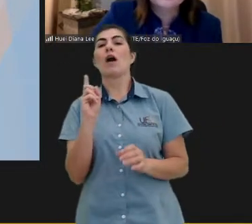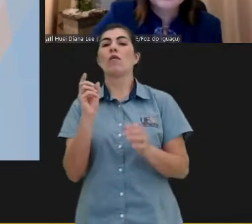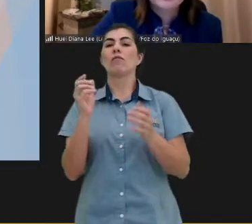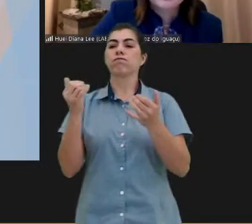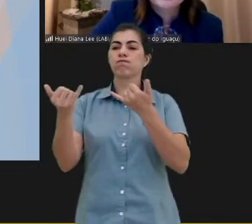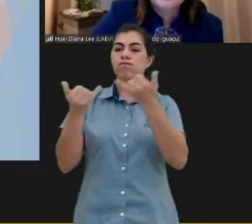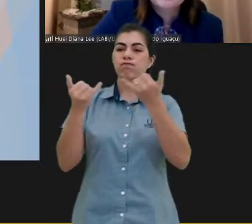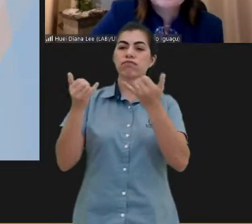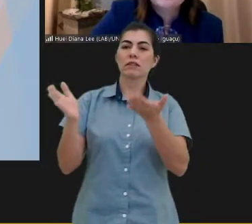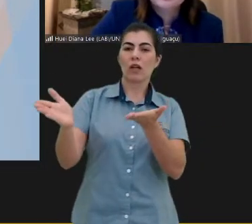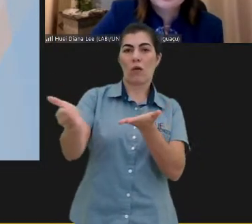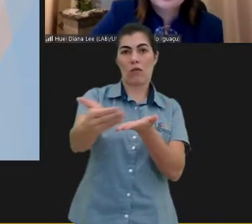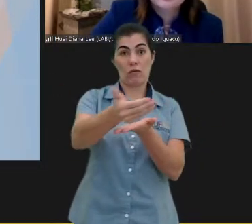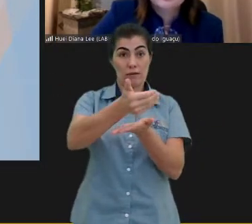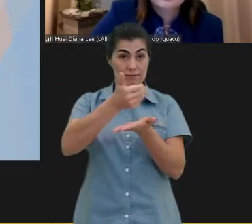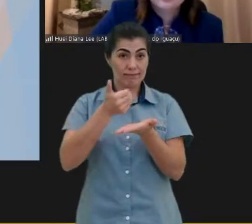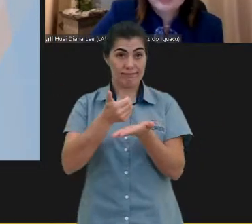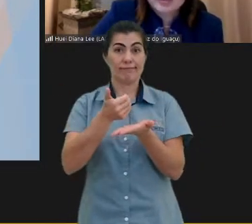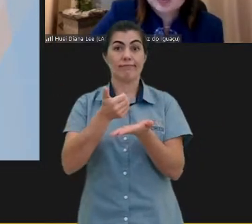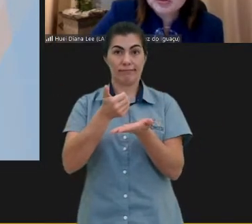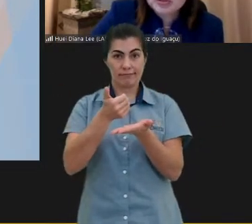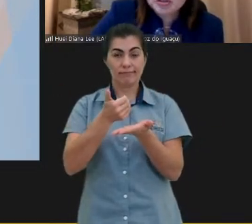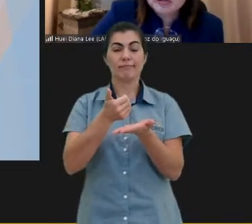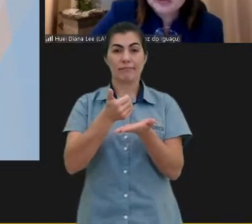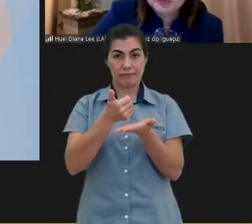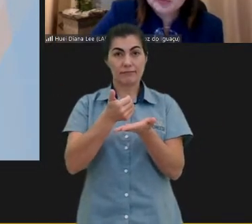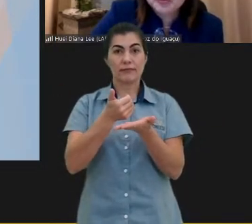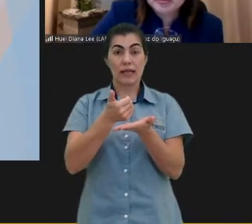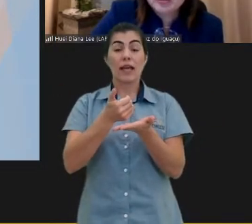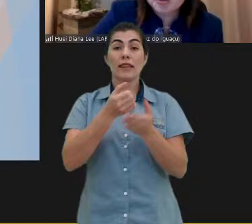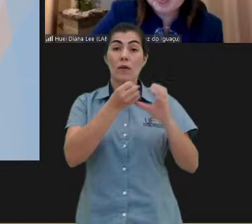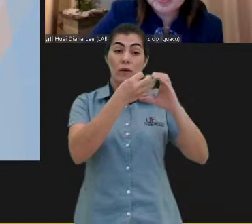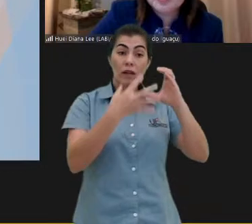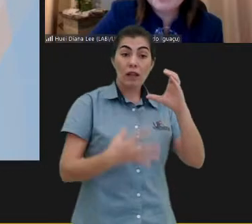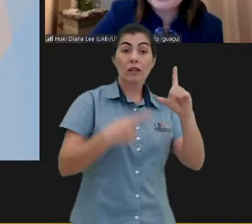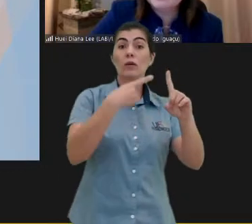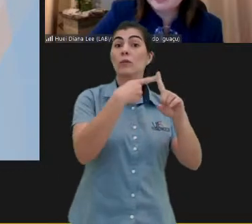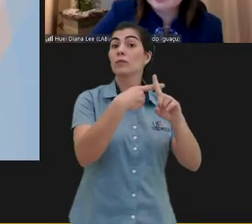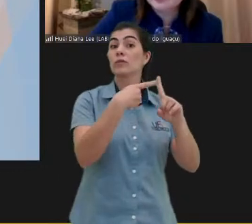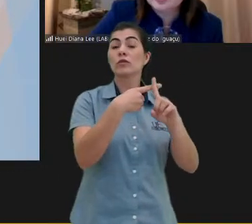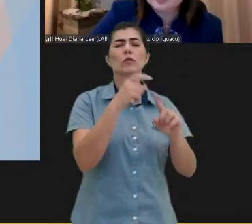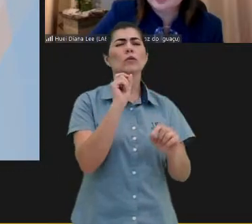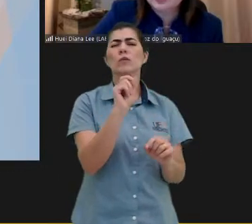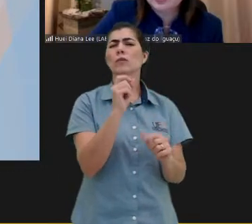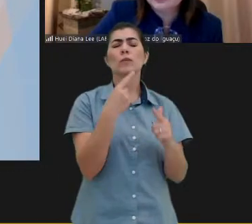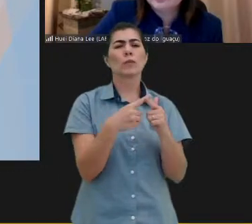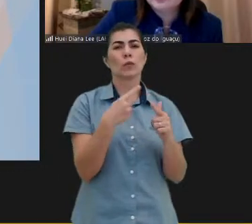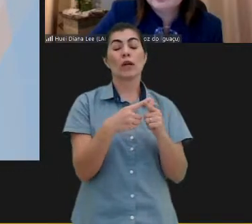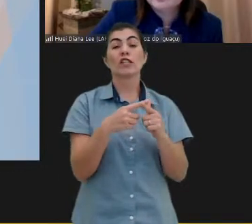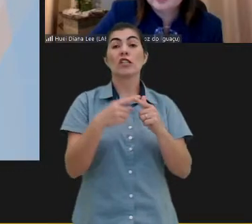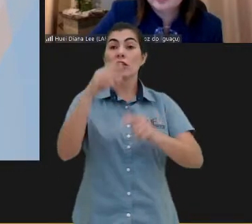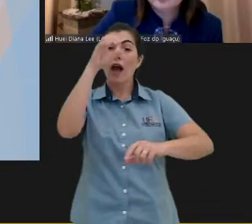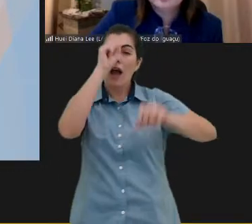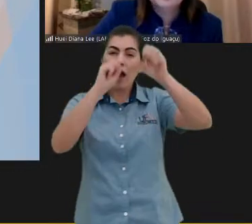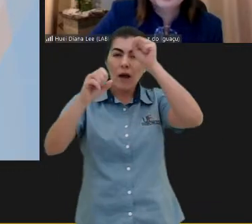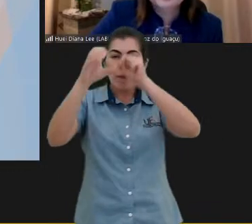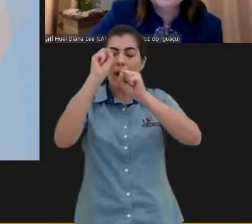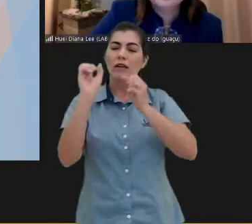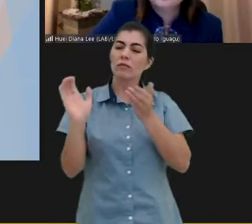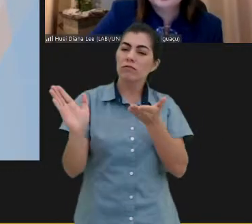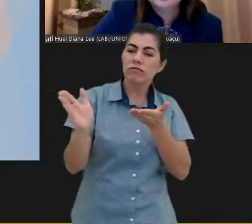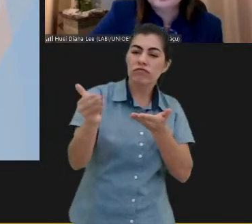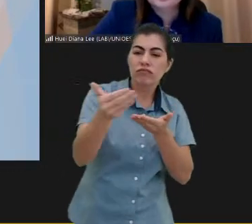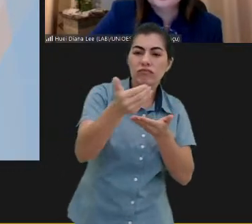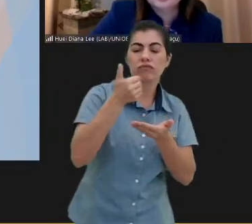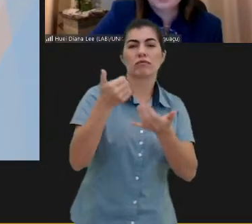coletados. E há o lado positivo, porque nós podemos aprender com esses dados, né? Por isso